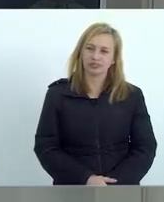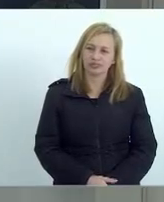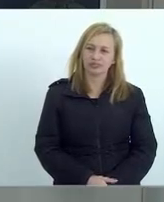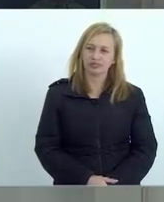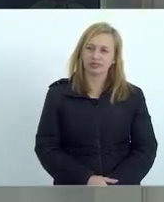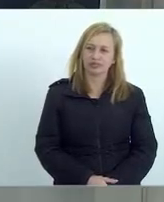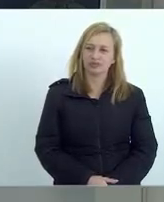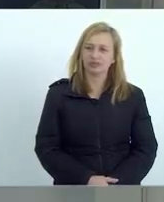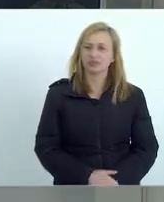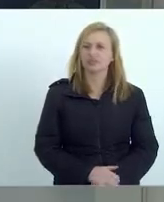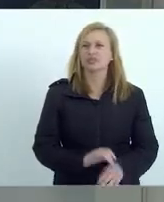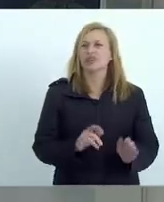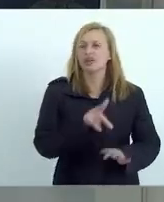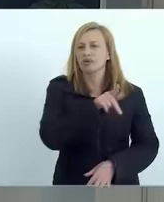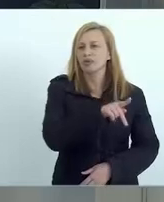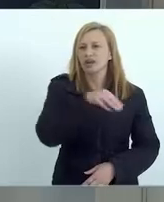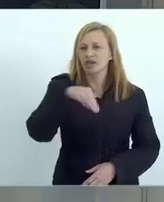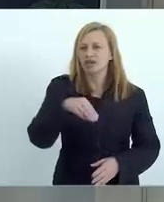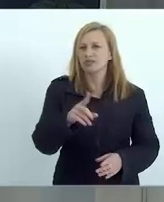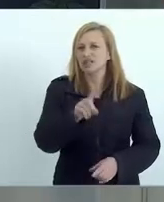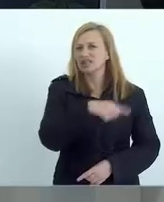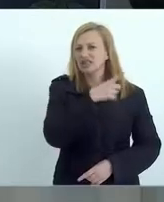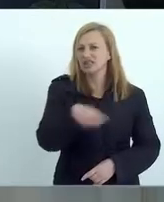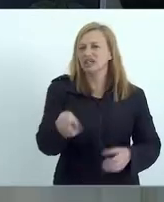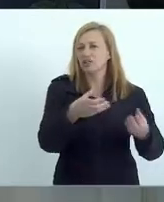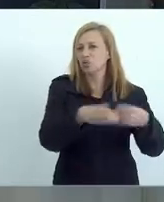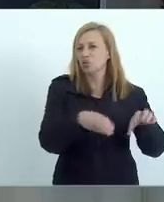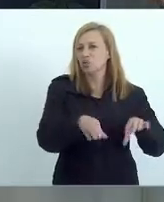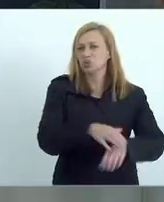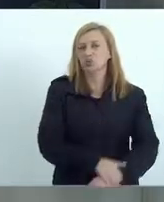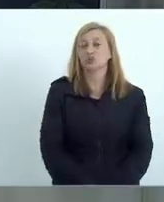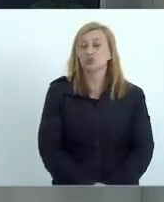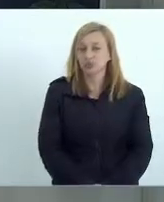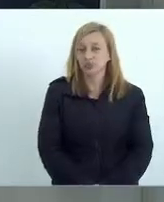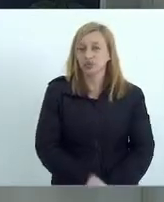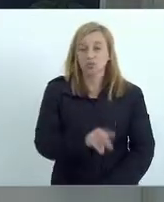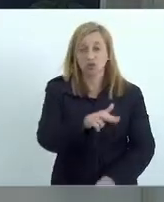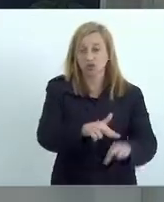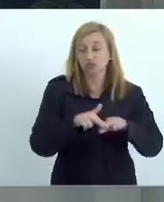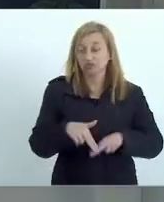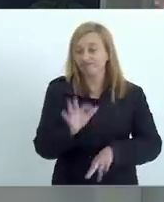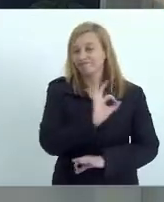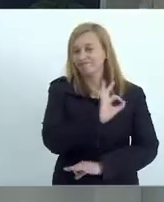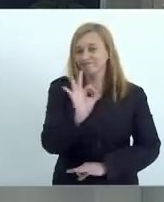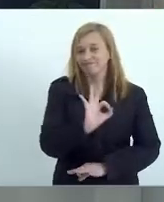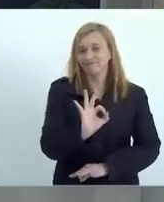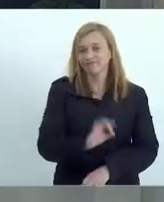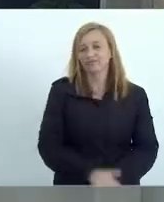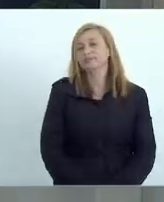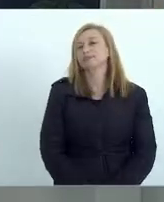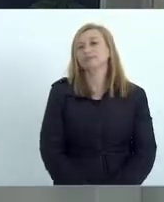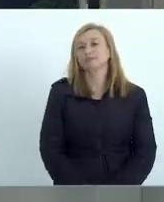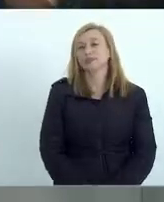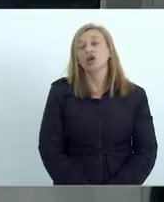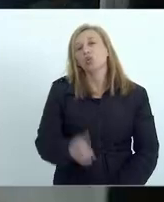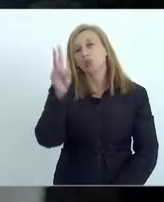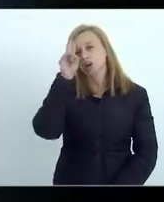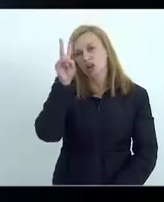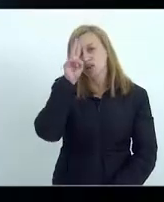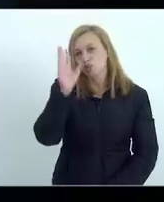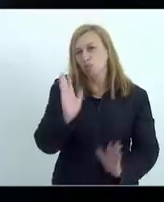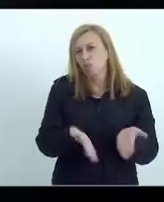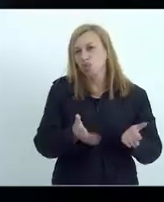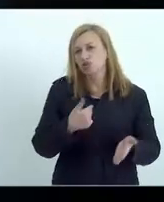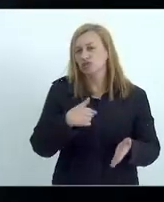o site uma nota aqui a PM ela suspende o concurso que ela cancela o concurso sem motivo algum né Aí é eu lembro como